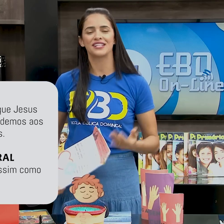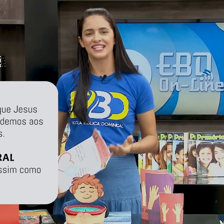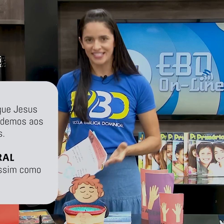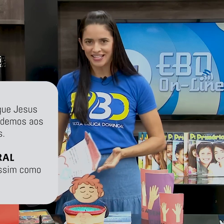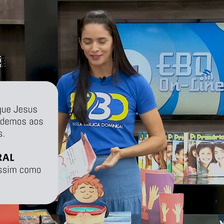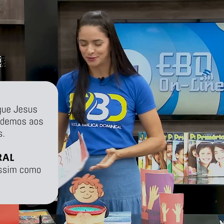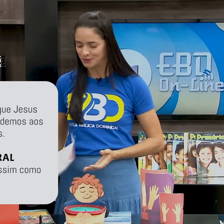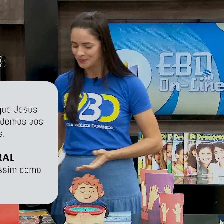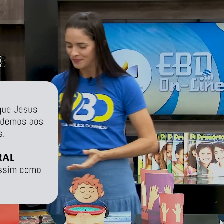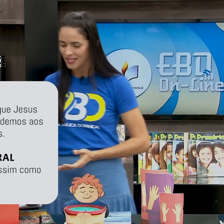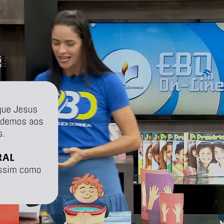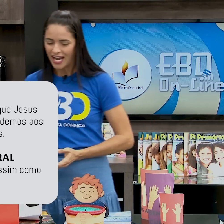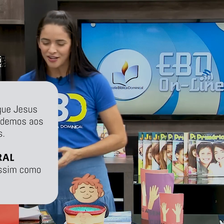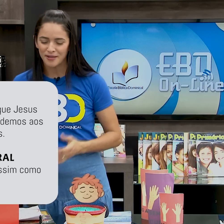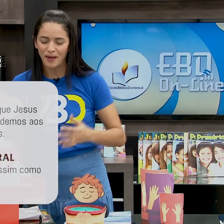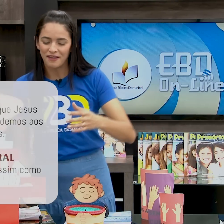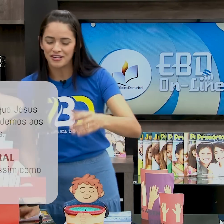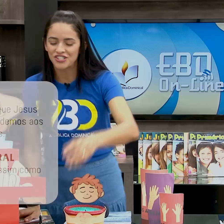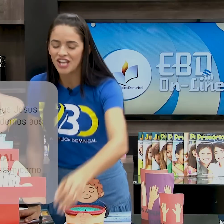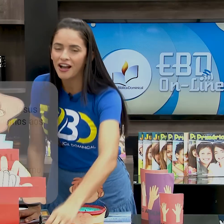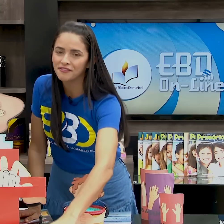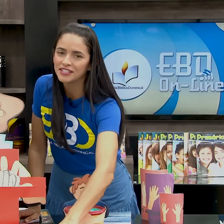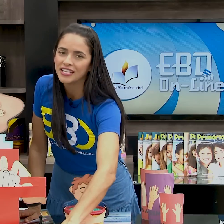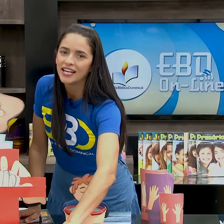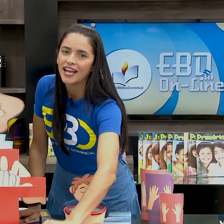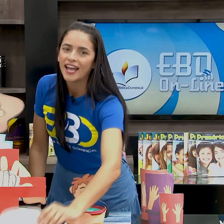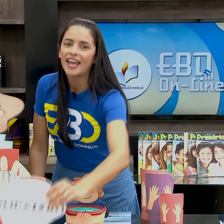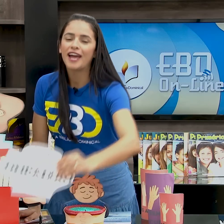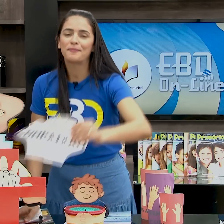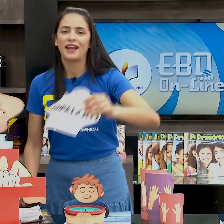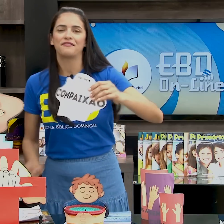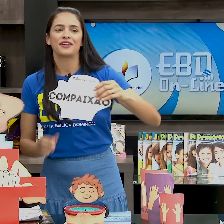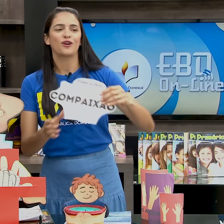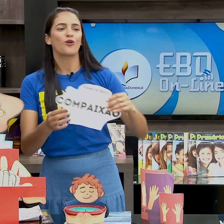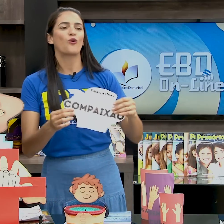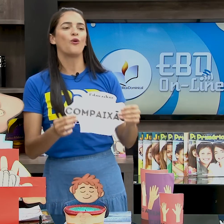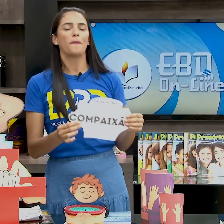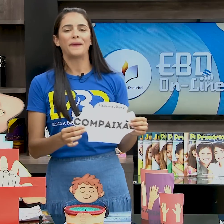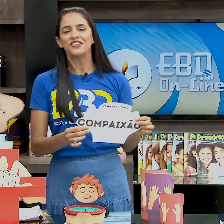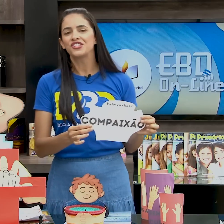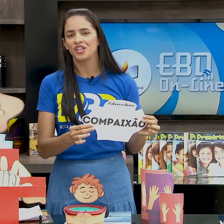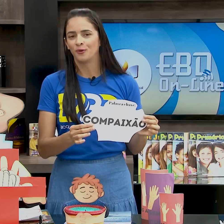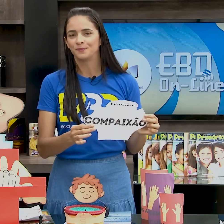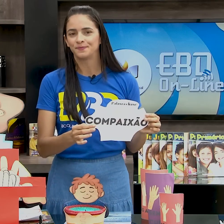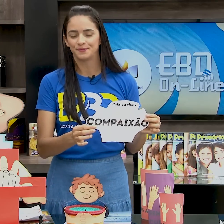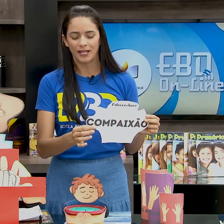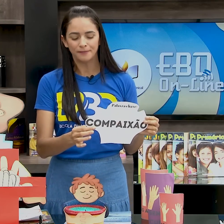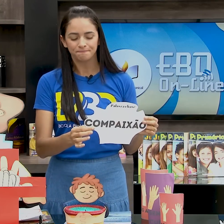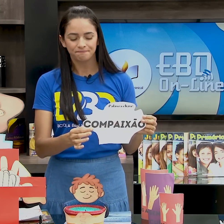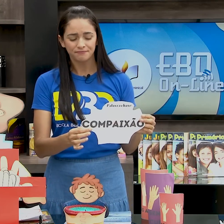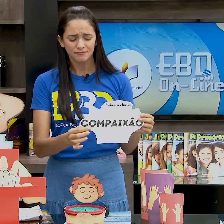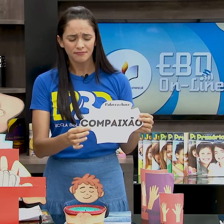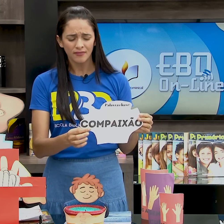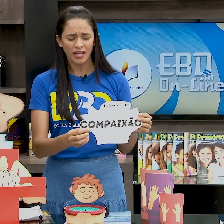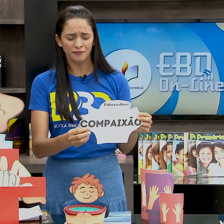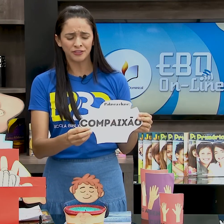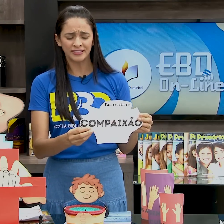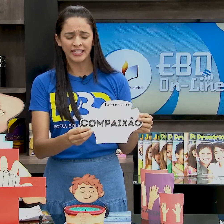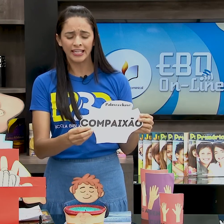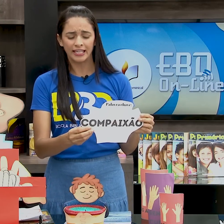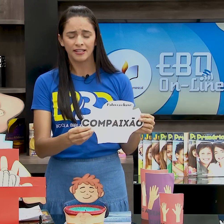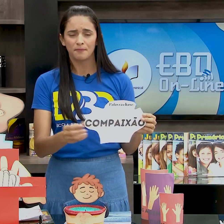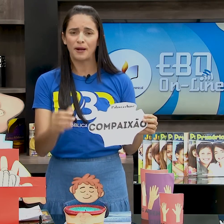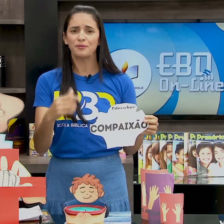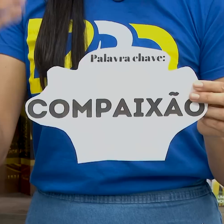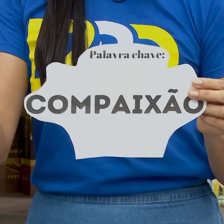aos necessitados a nossa palavra chave é a palavra compaixão né é